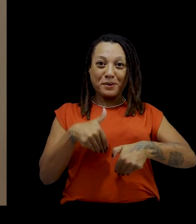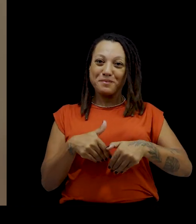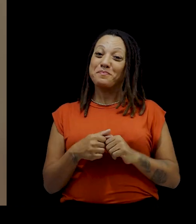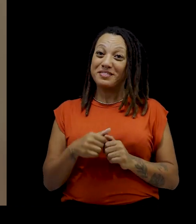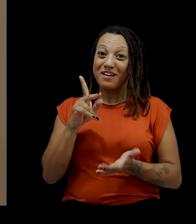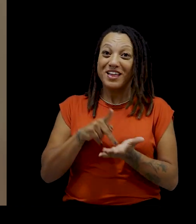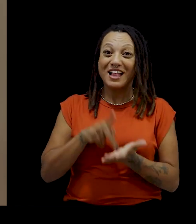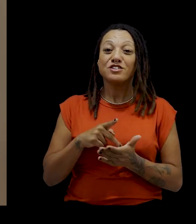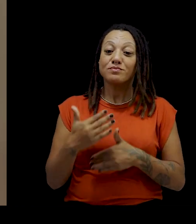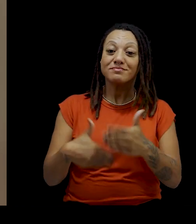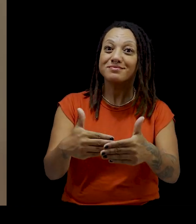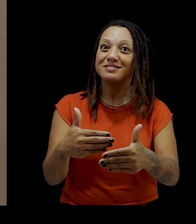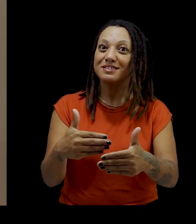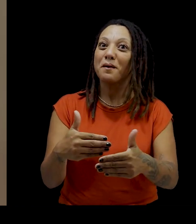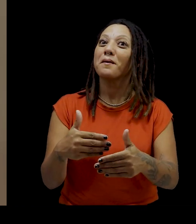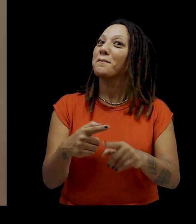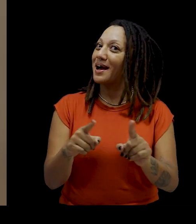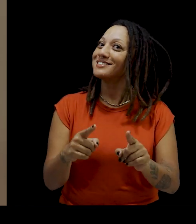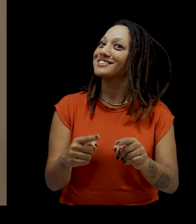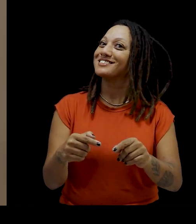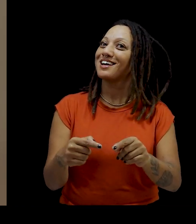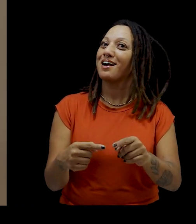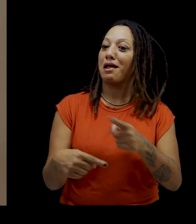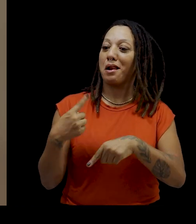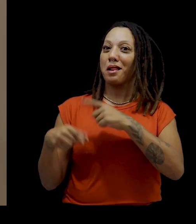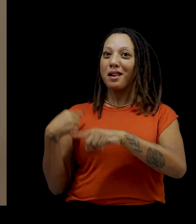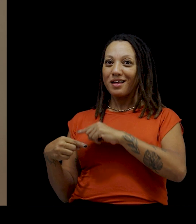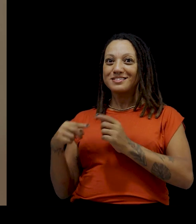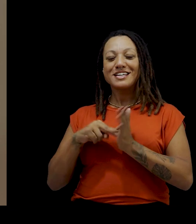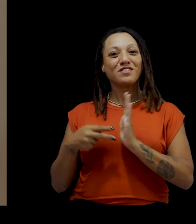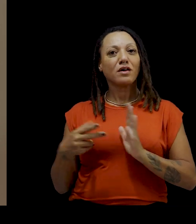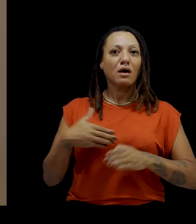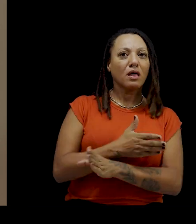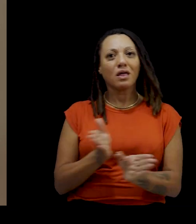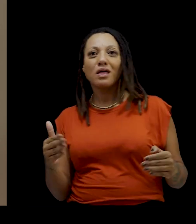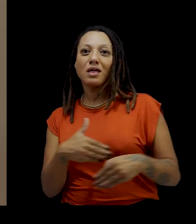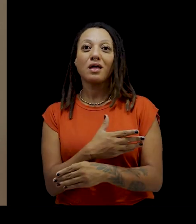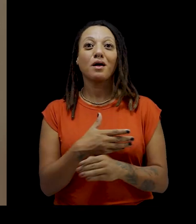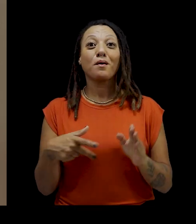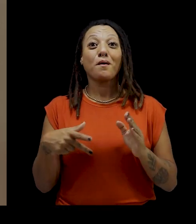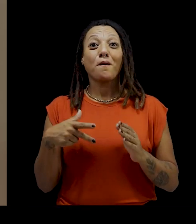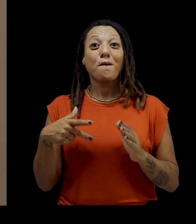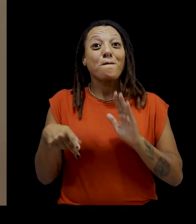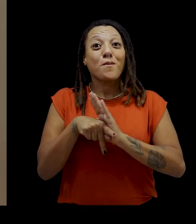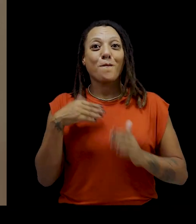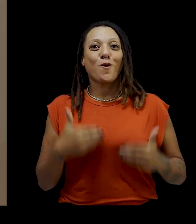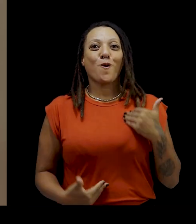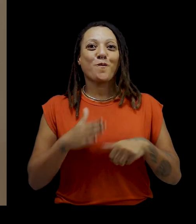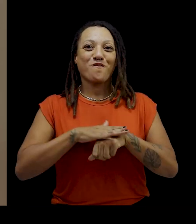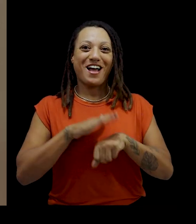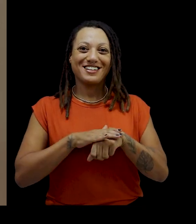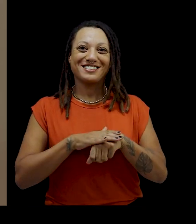frente, mas no final das contas está te levando para trás. E é um labirinto que se faz com o próprio corpo. E aí,